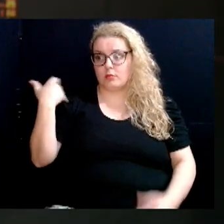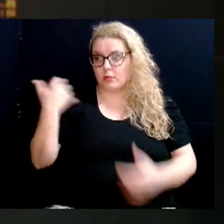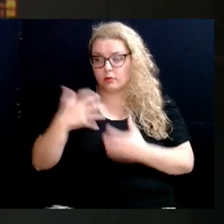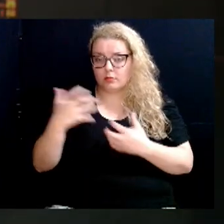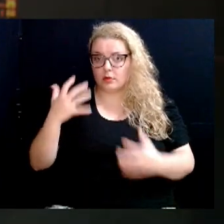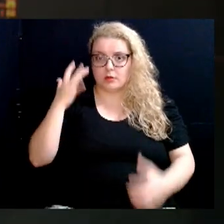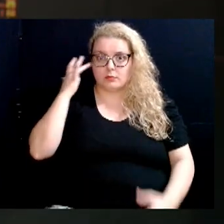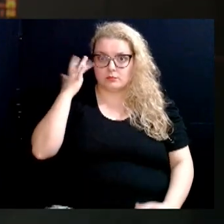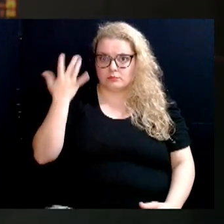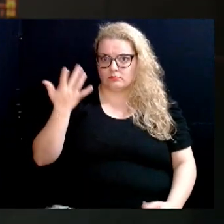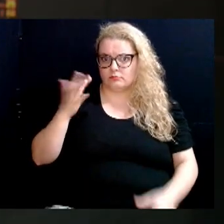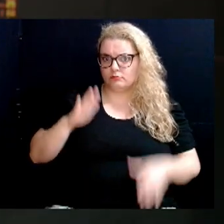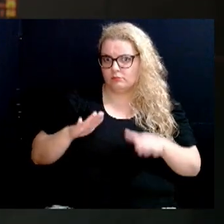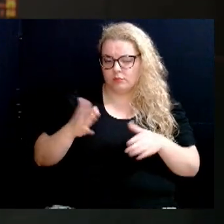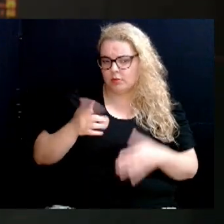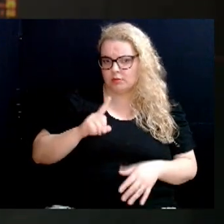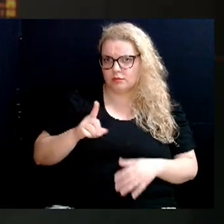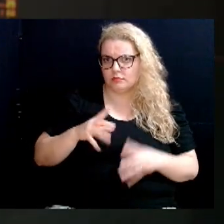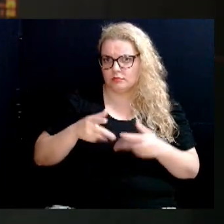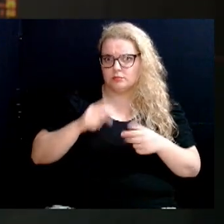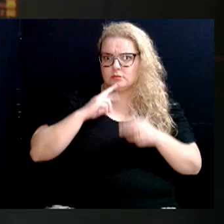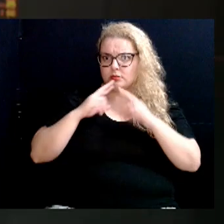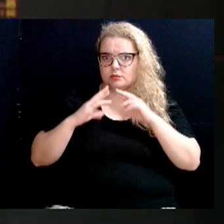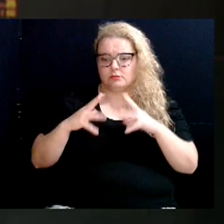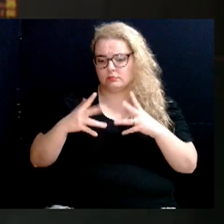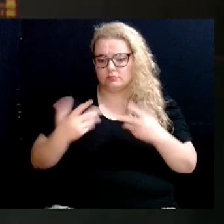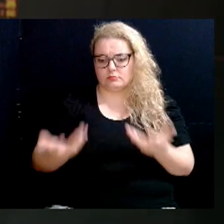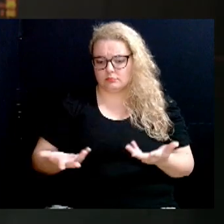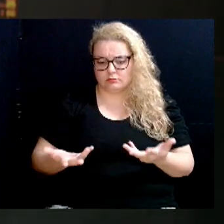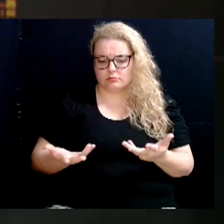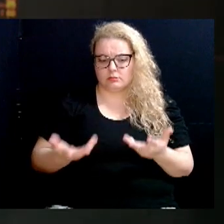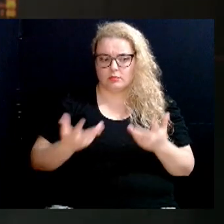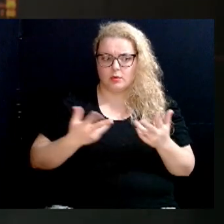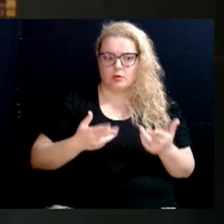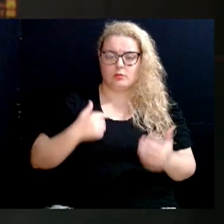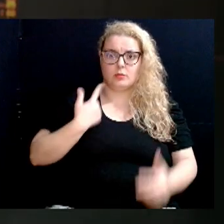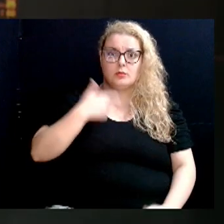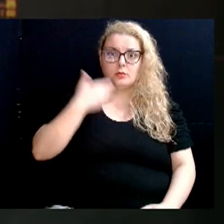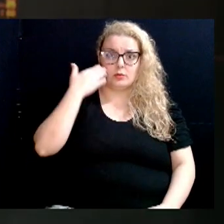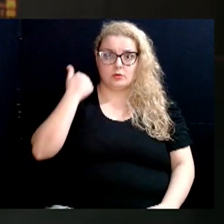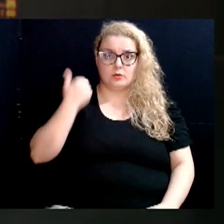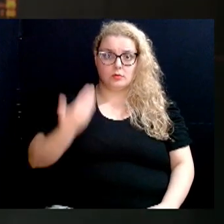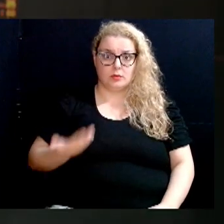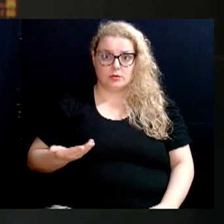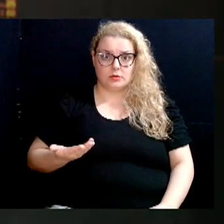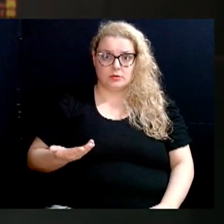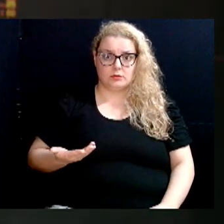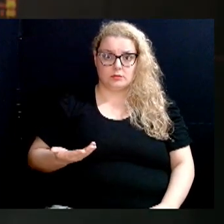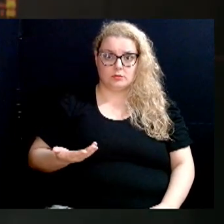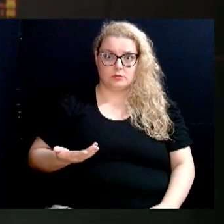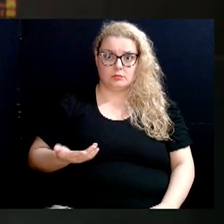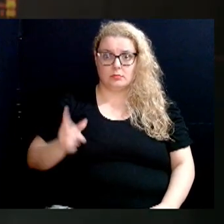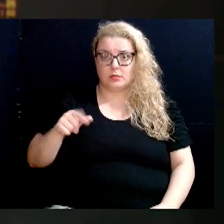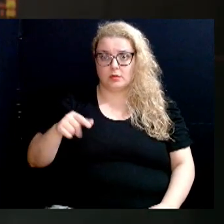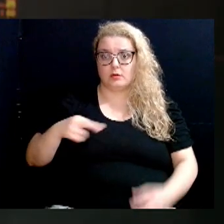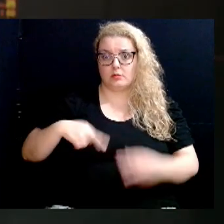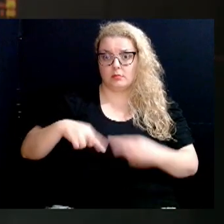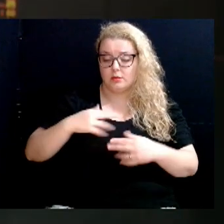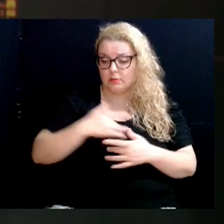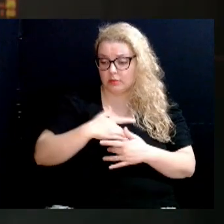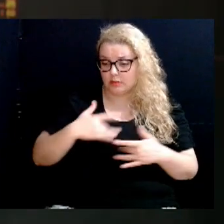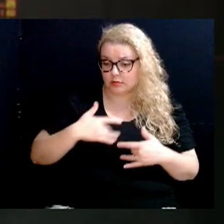não tenha todas as respostas, tanto que a gente sabe que hoje, inclusive, se tornou uma questão de saúde pública o uso